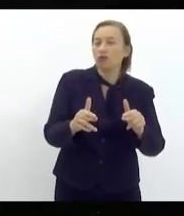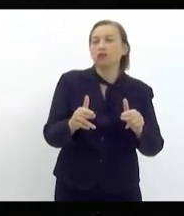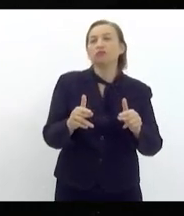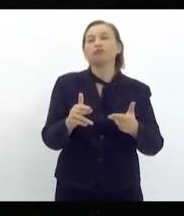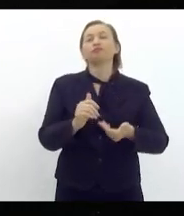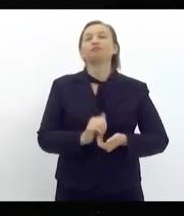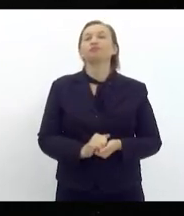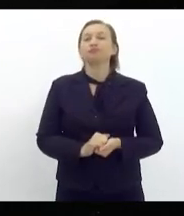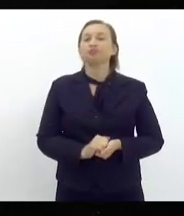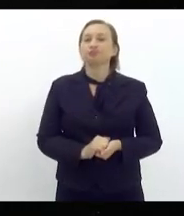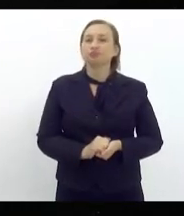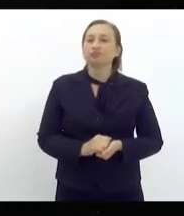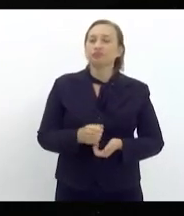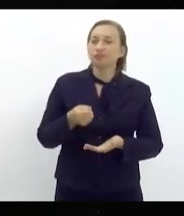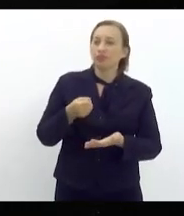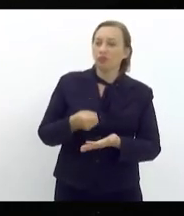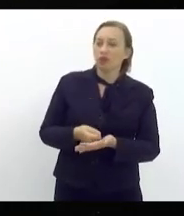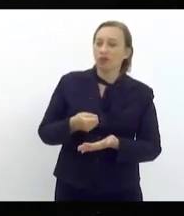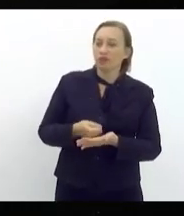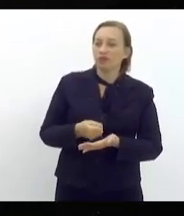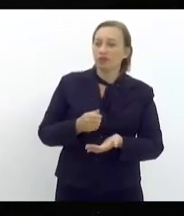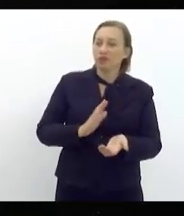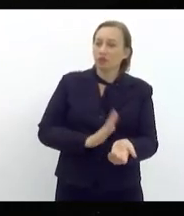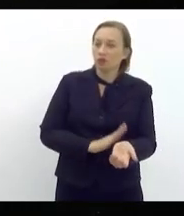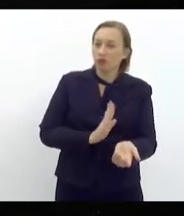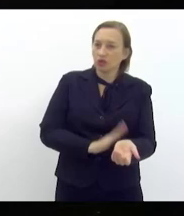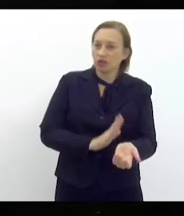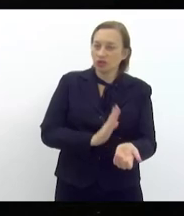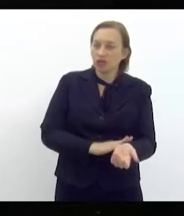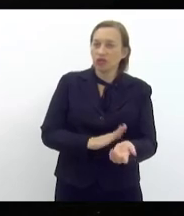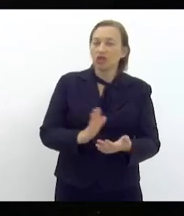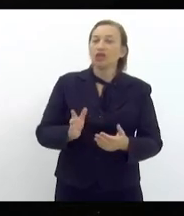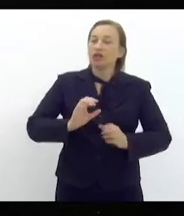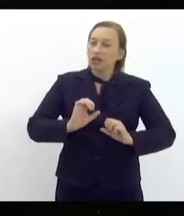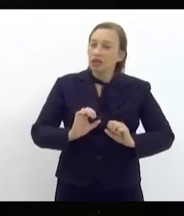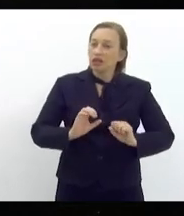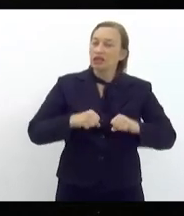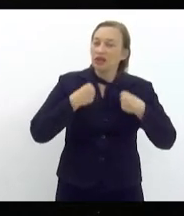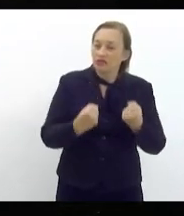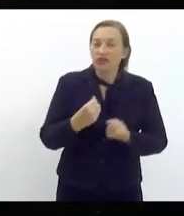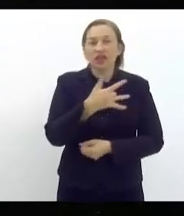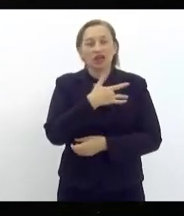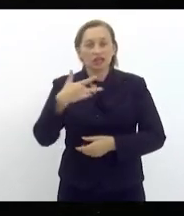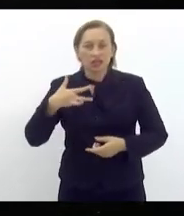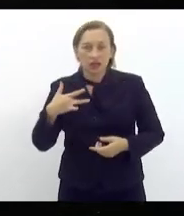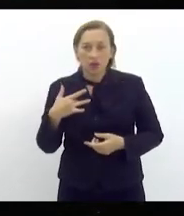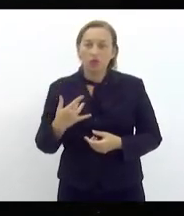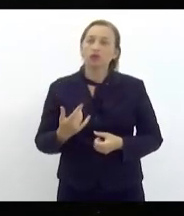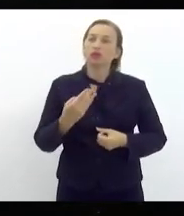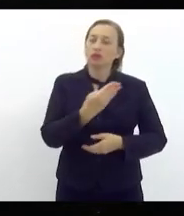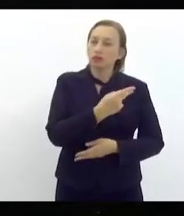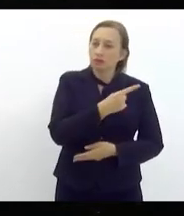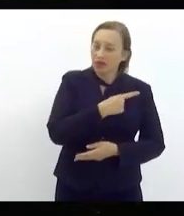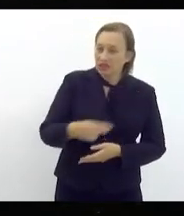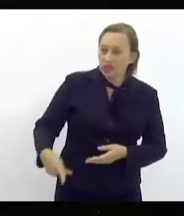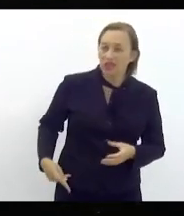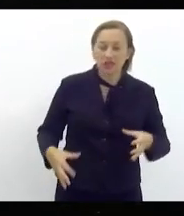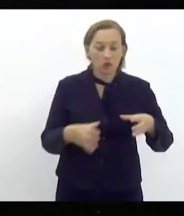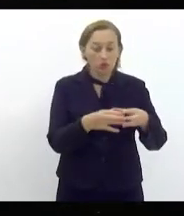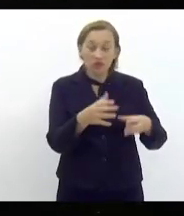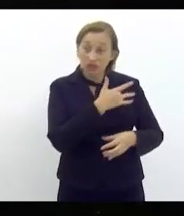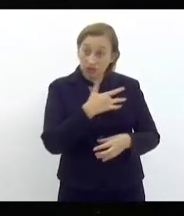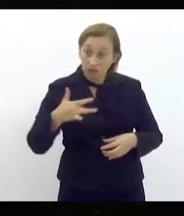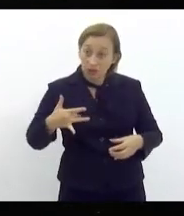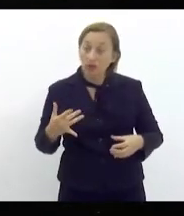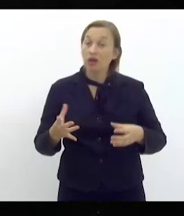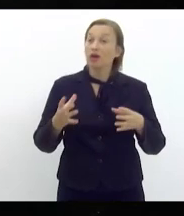música, dizendo que a gente quer defender a saúde, passar pela presidência da Comissão de Saúde, passar